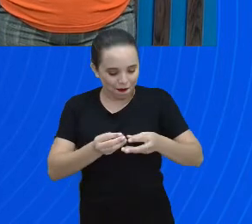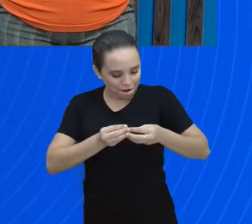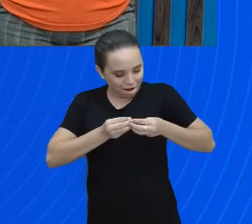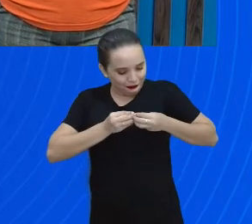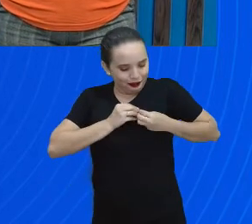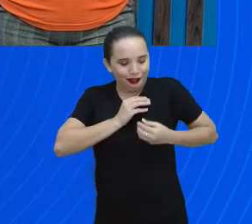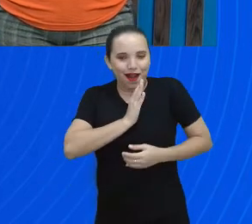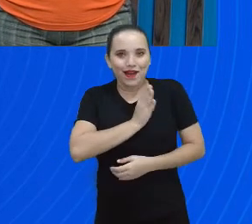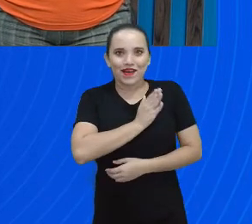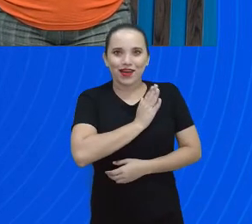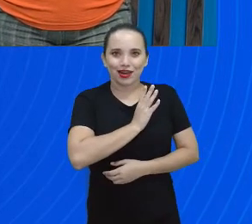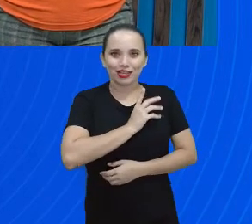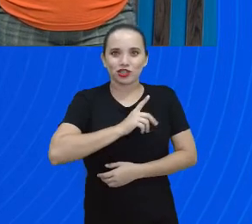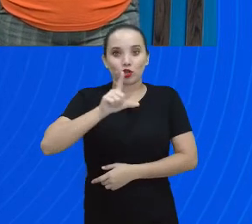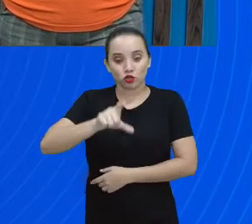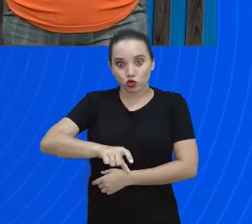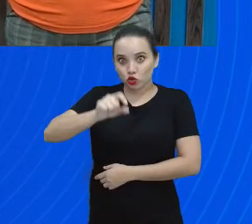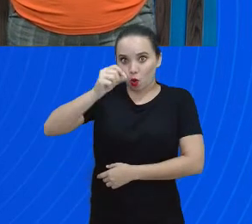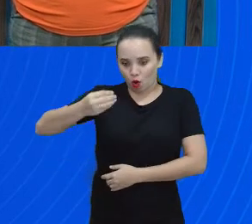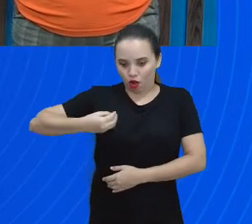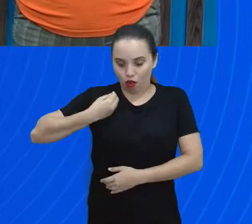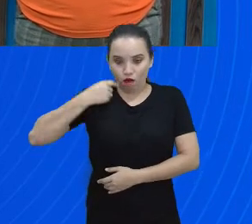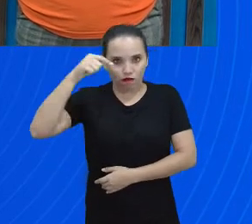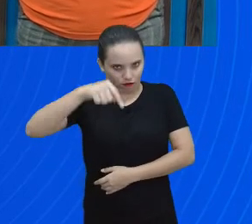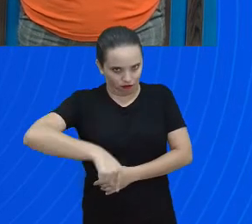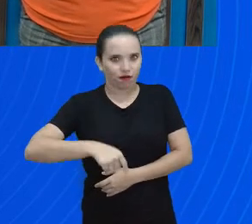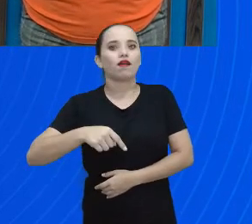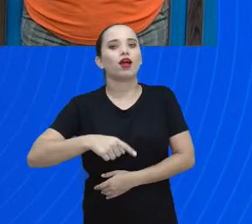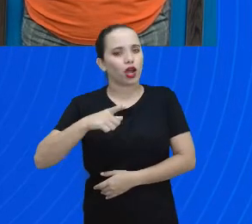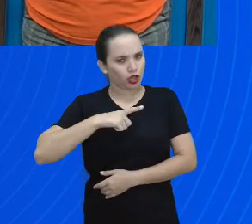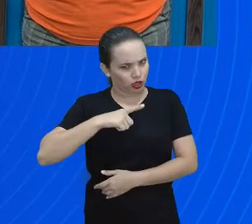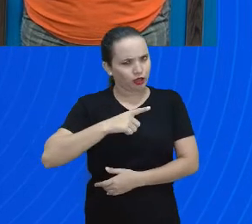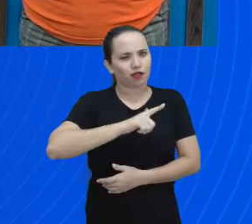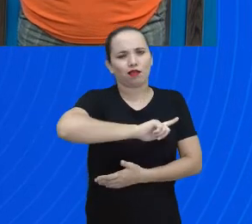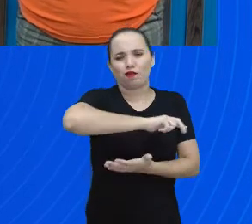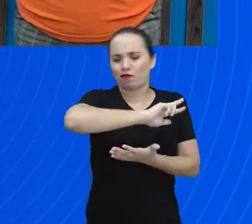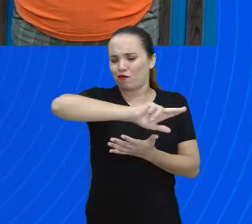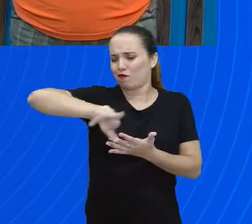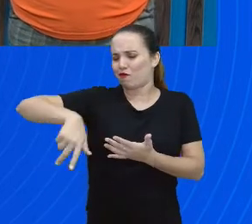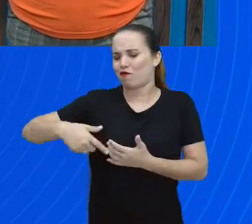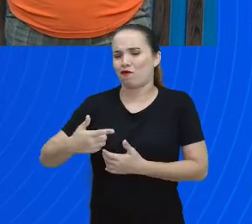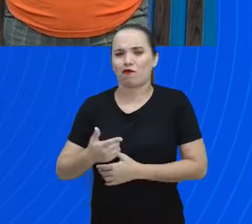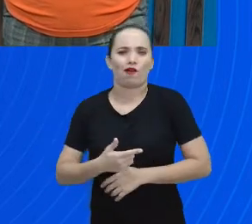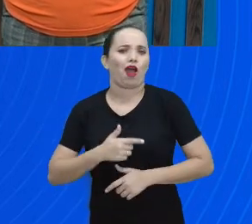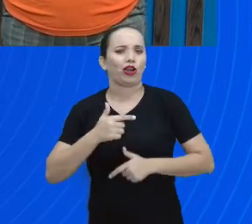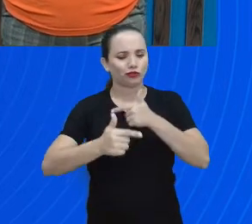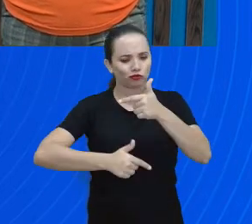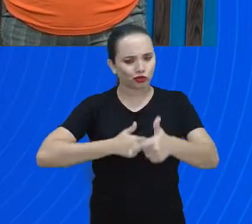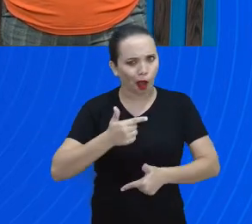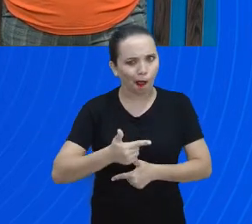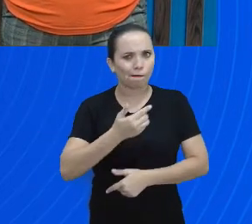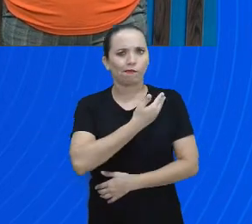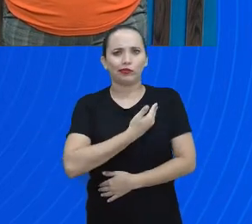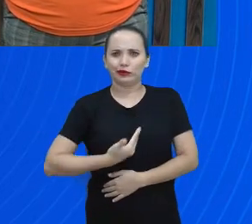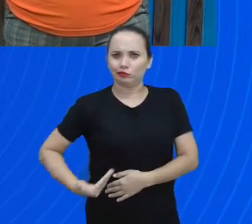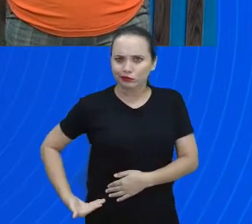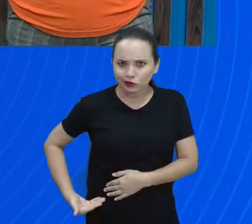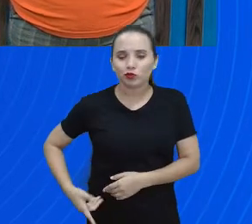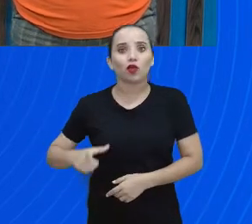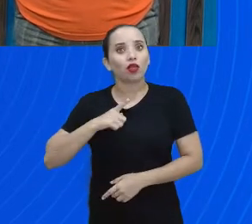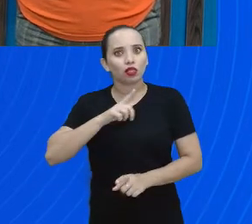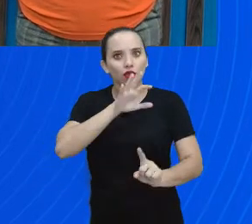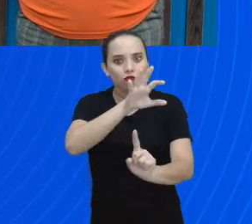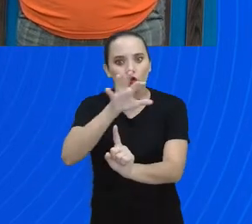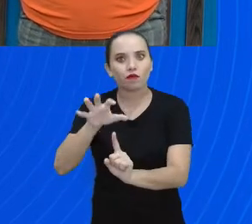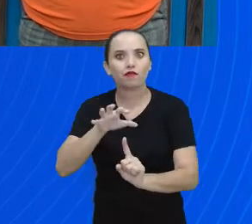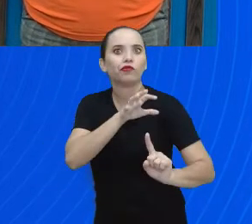em Recife, né? Ele teve vários cargos públicos aqui, e ele teve essa grande